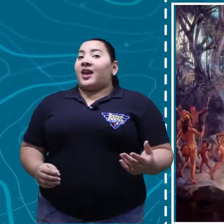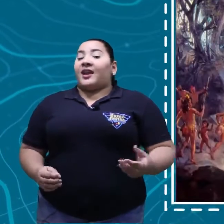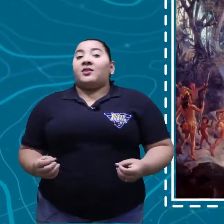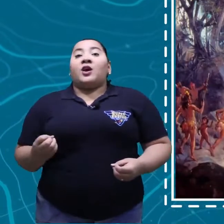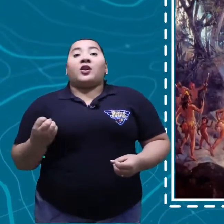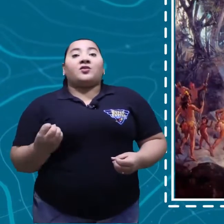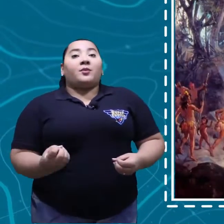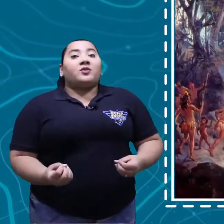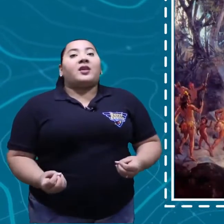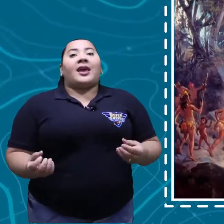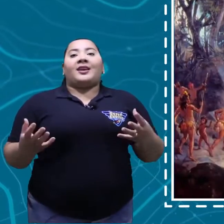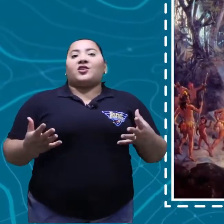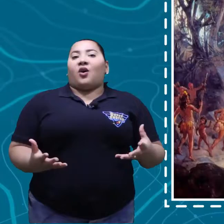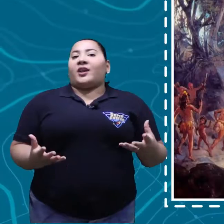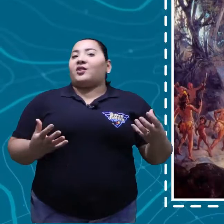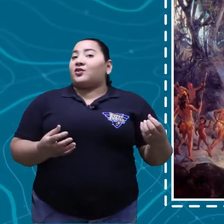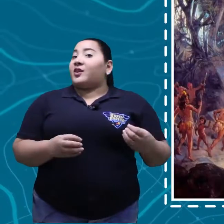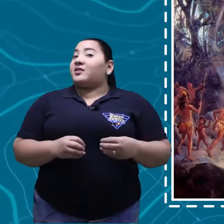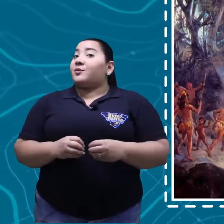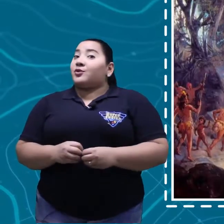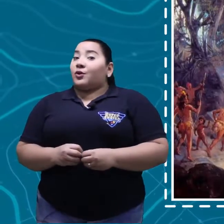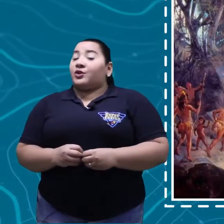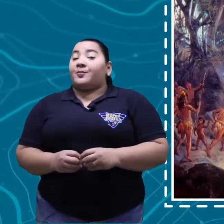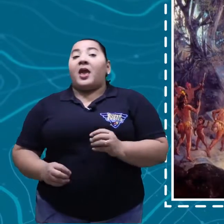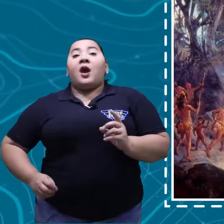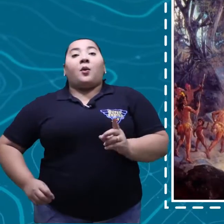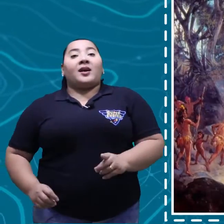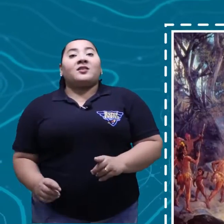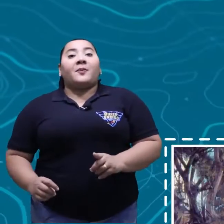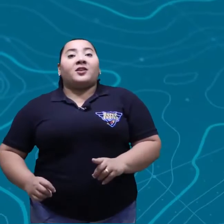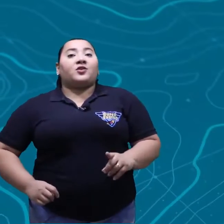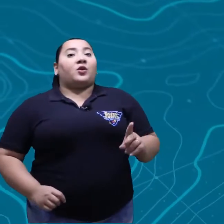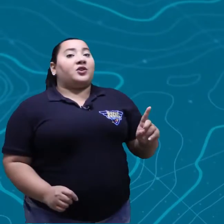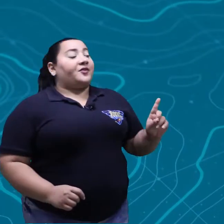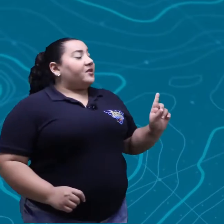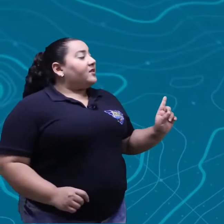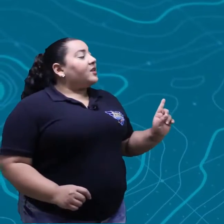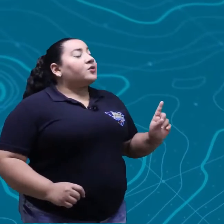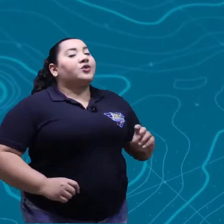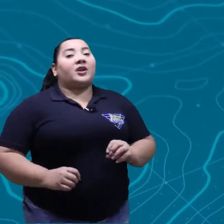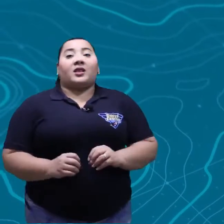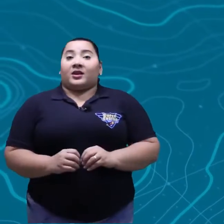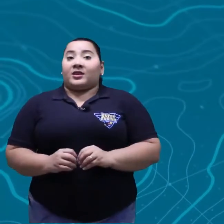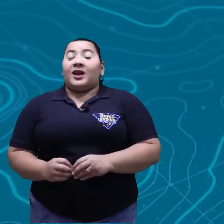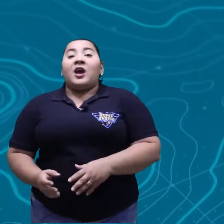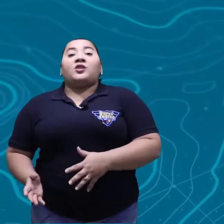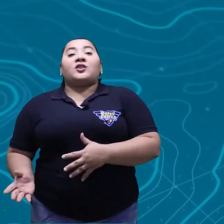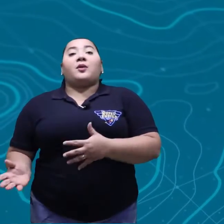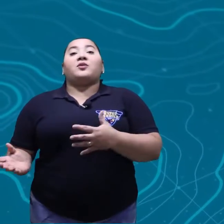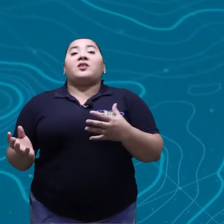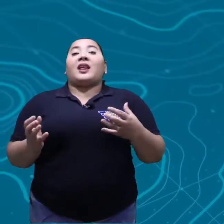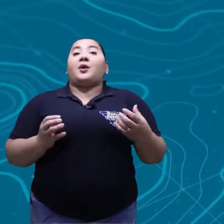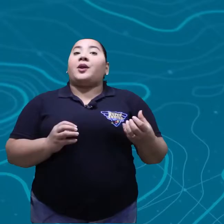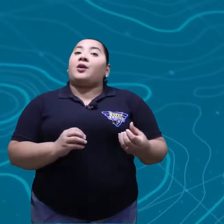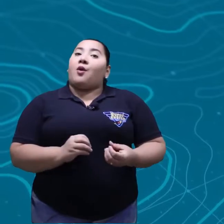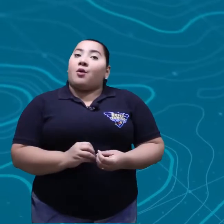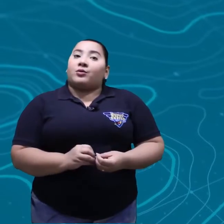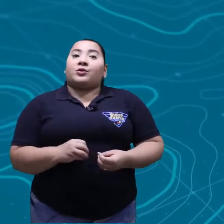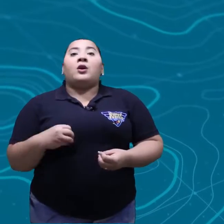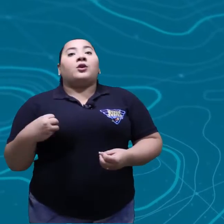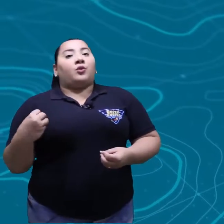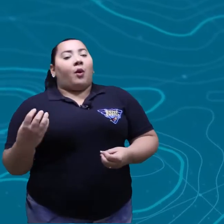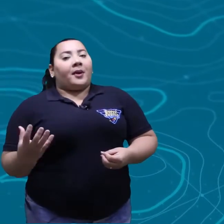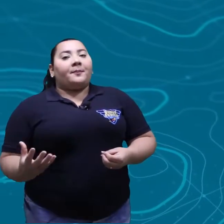X nós vamos ter a história que nós conhecemos hoje com as expedições de Francisco de orelana nós vamos ter aí o